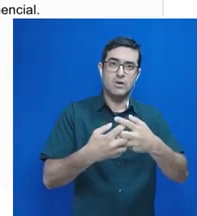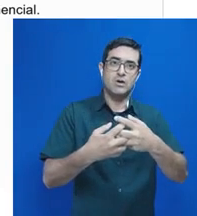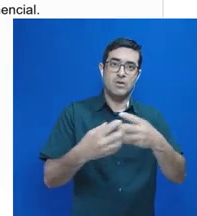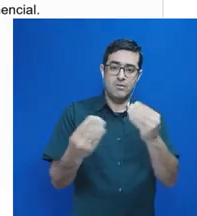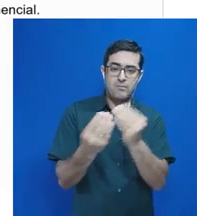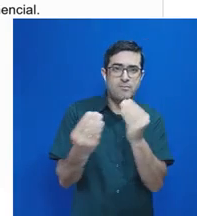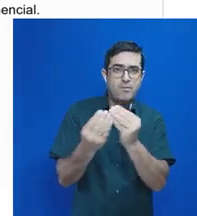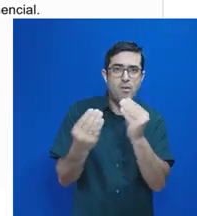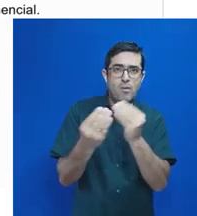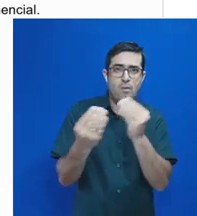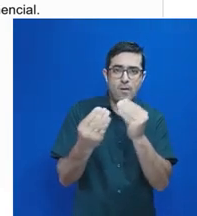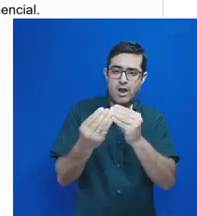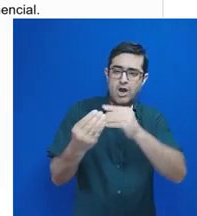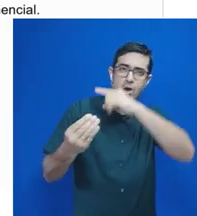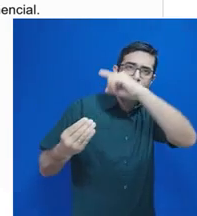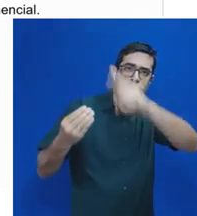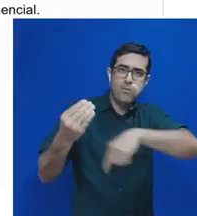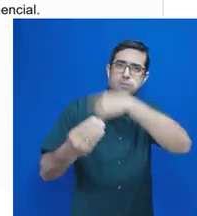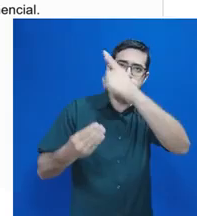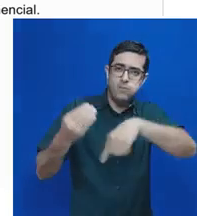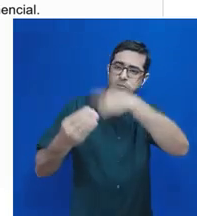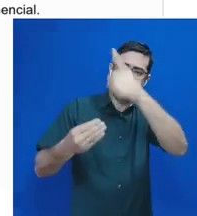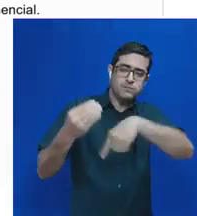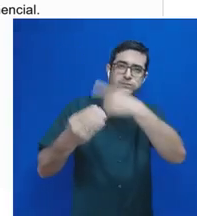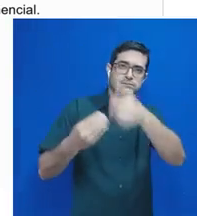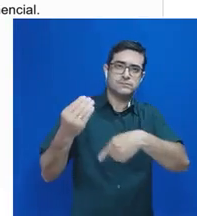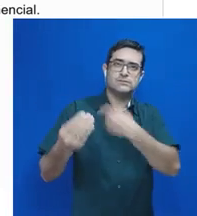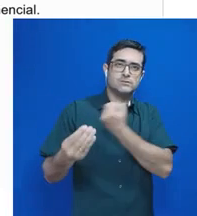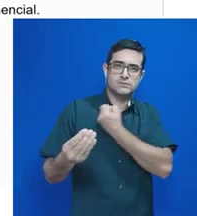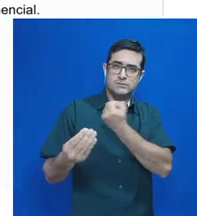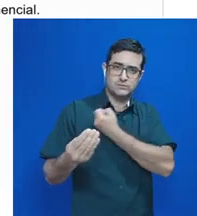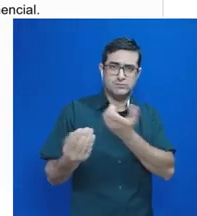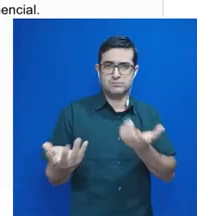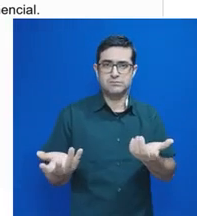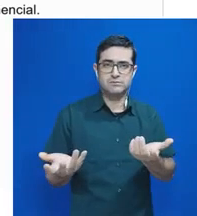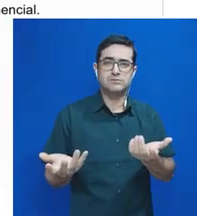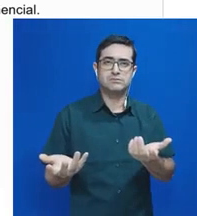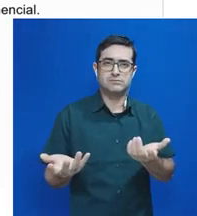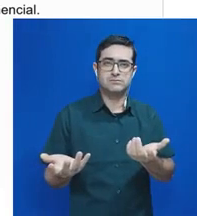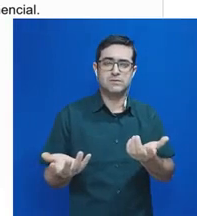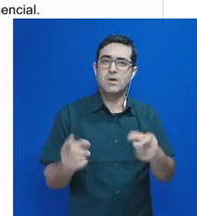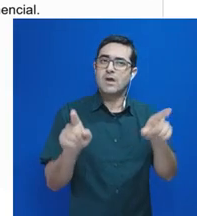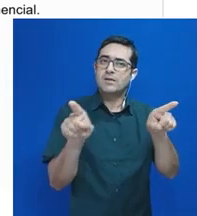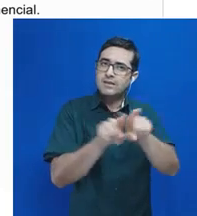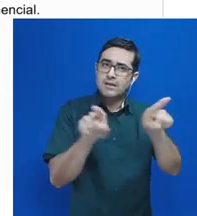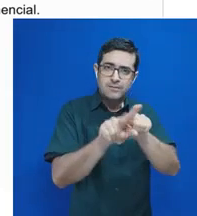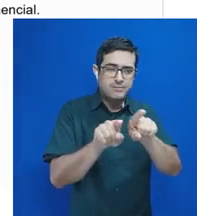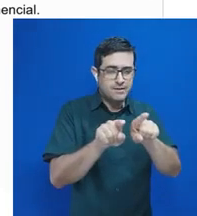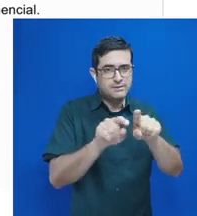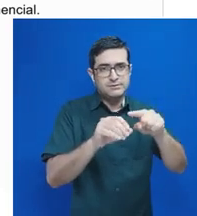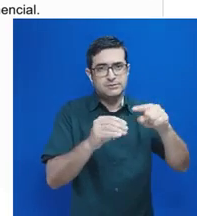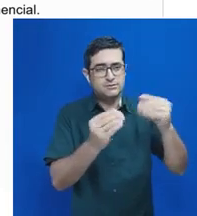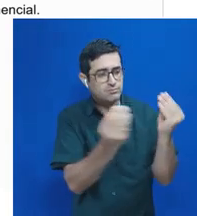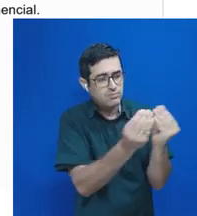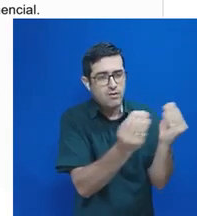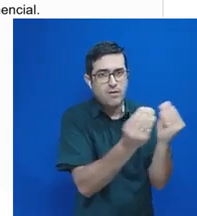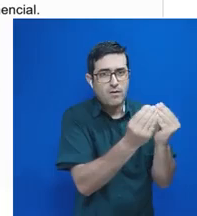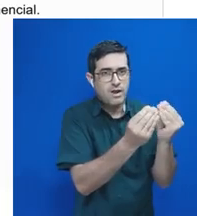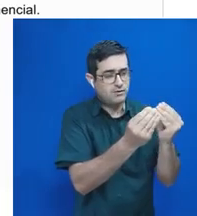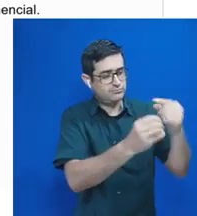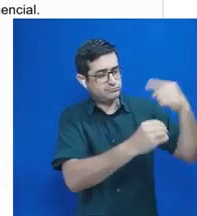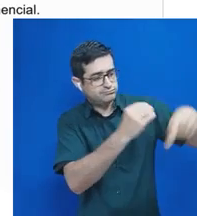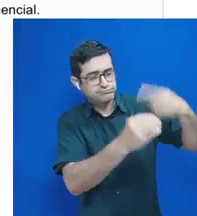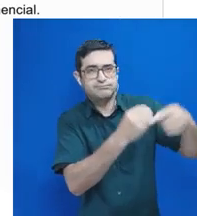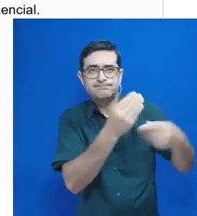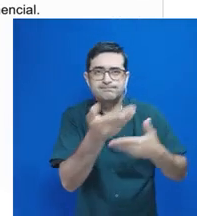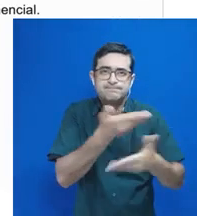orbitais atômicos de uma molécula vai originar um número igual de orbitais moleculares